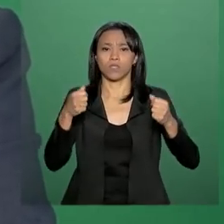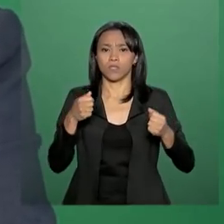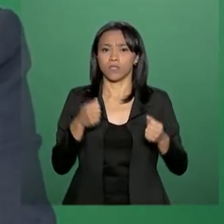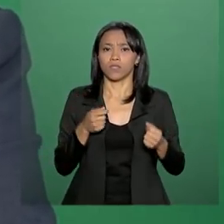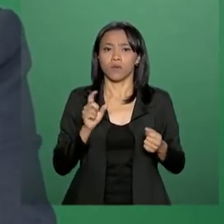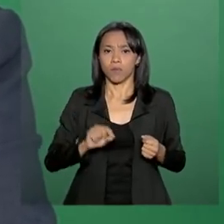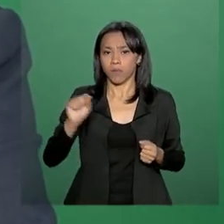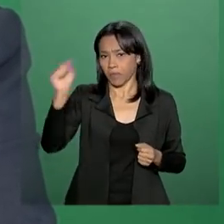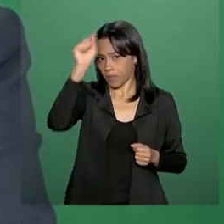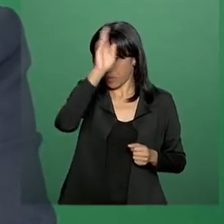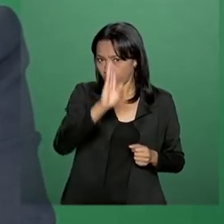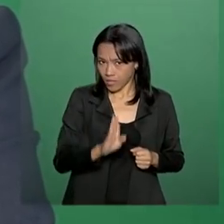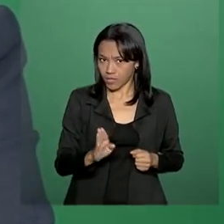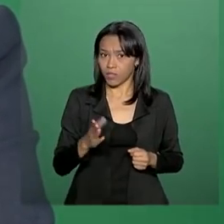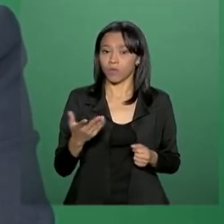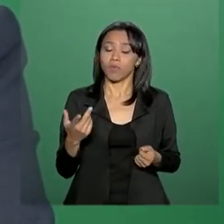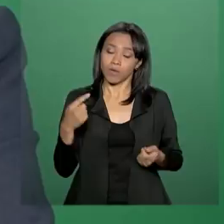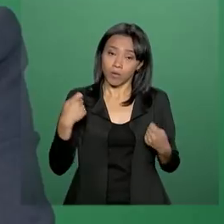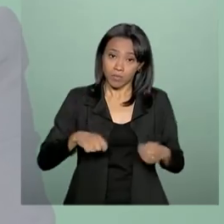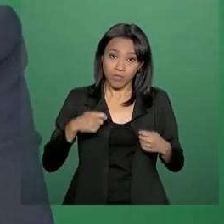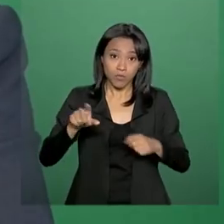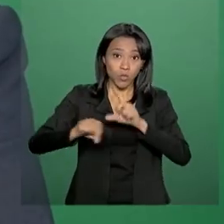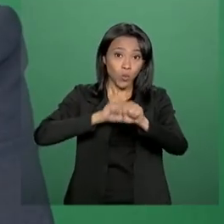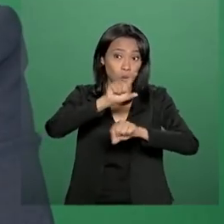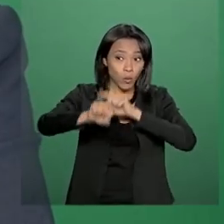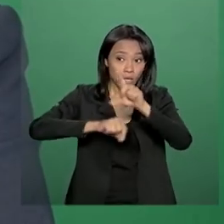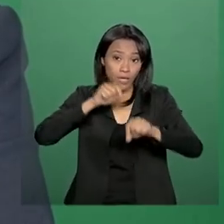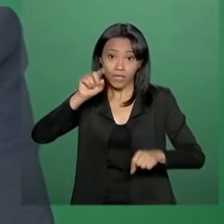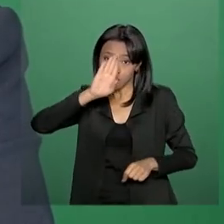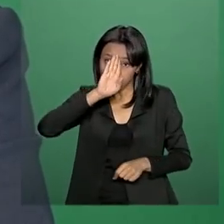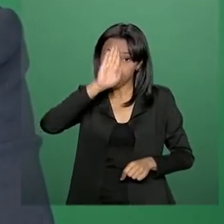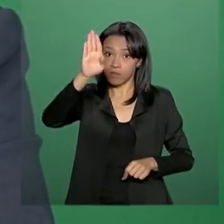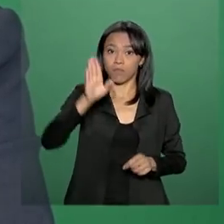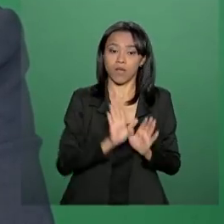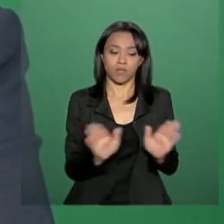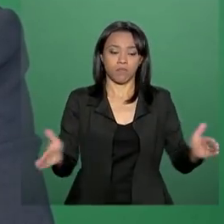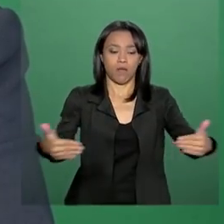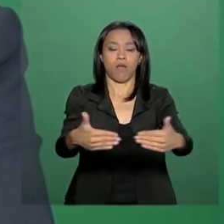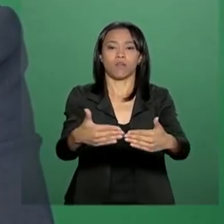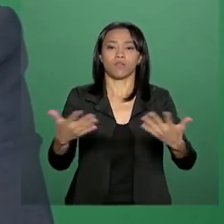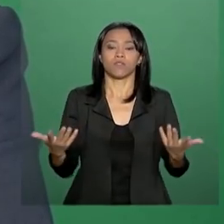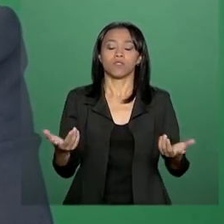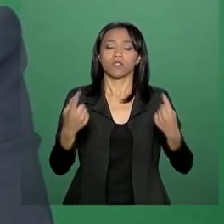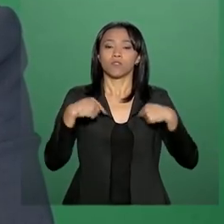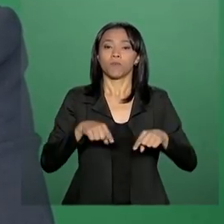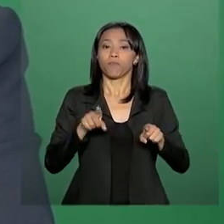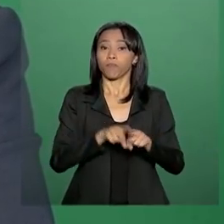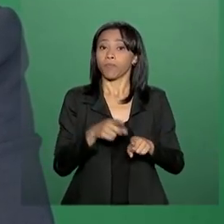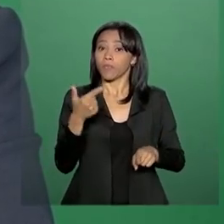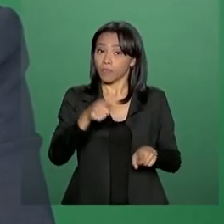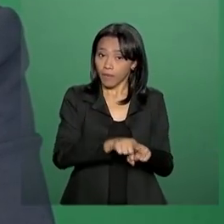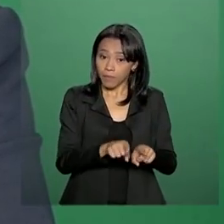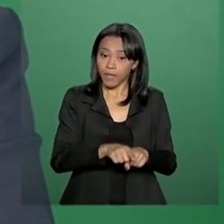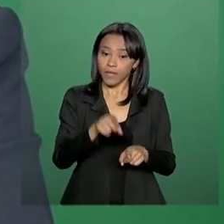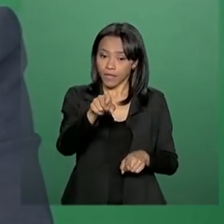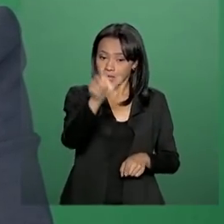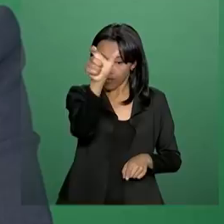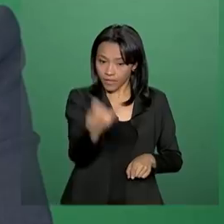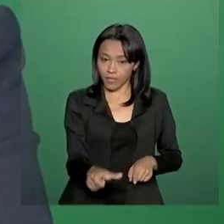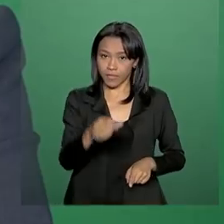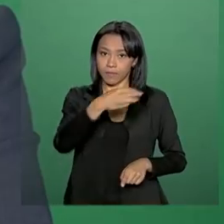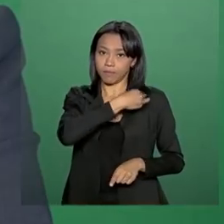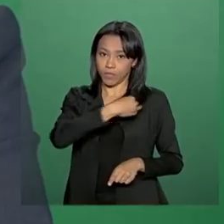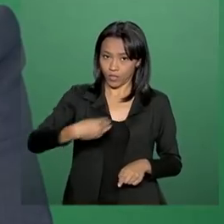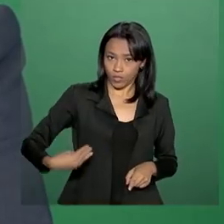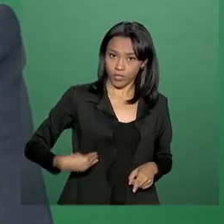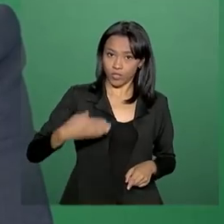há necessidade que priorizemos. O Conselho Nacional de Recursos Hídricos, o qual eu presido como ministro do